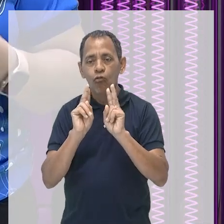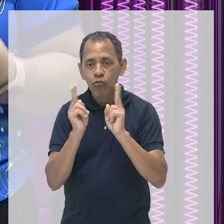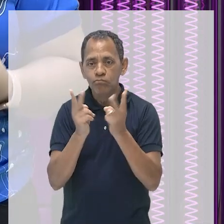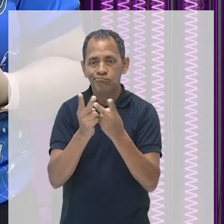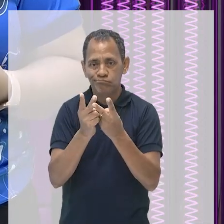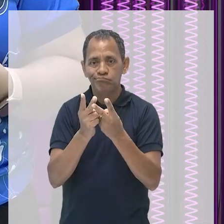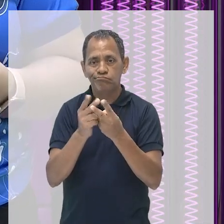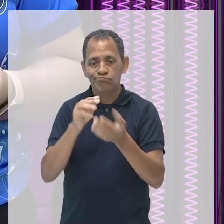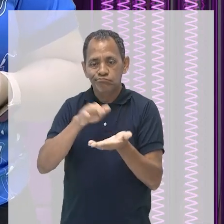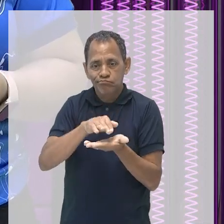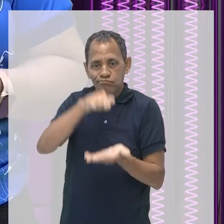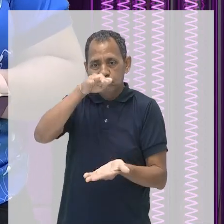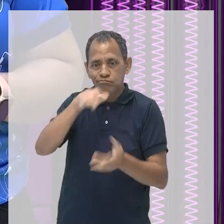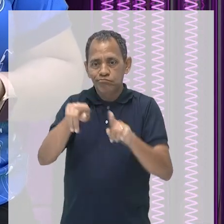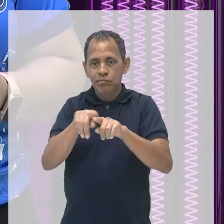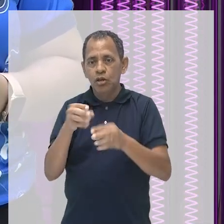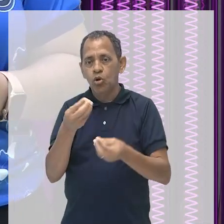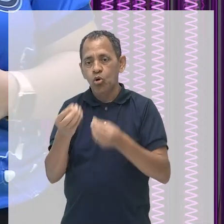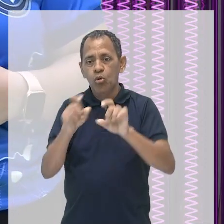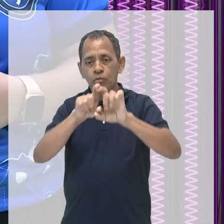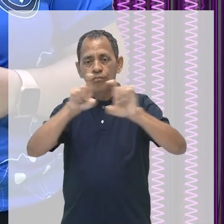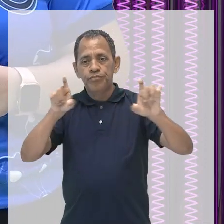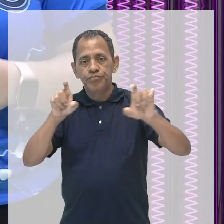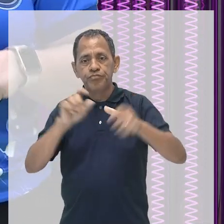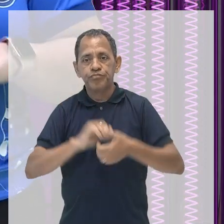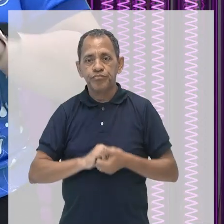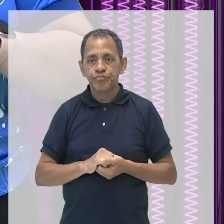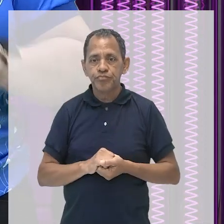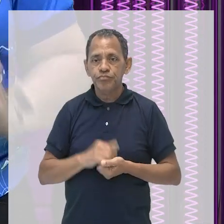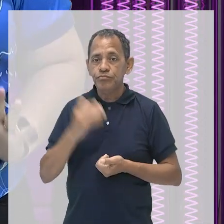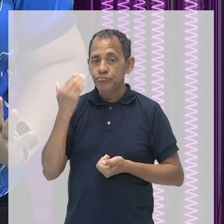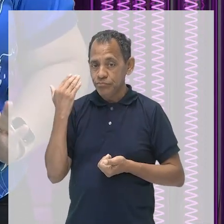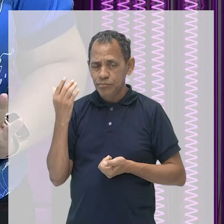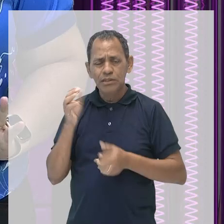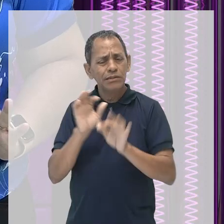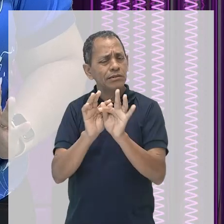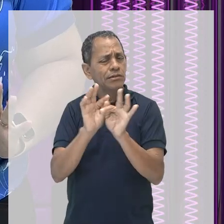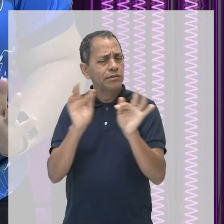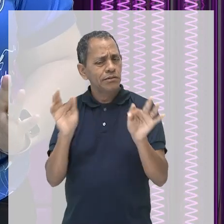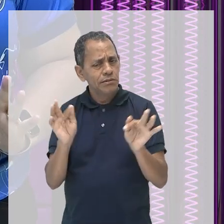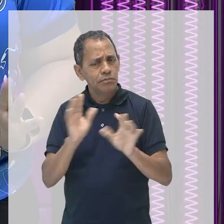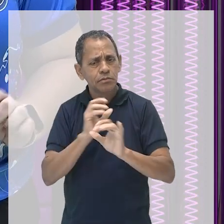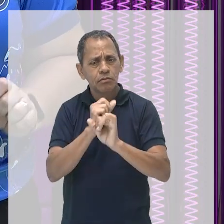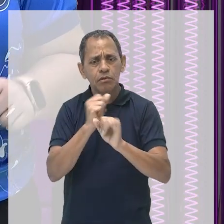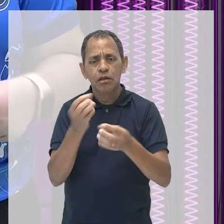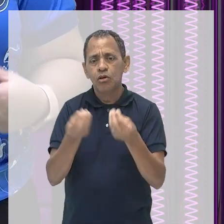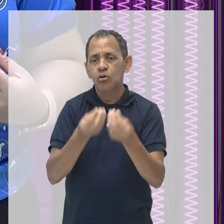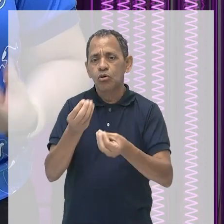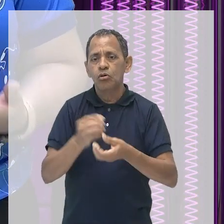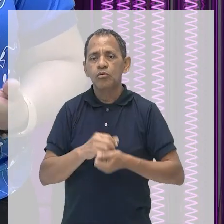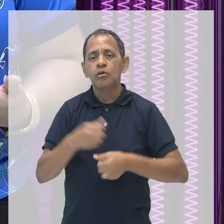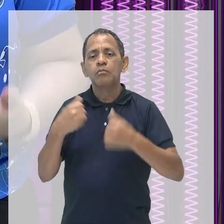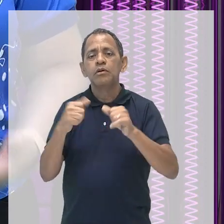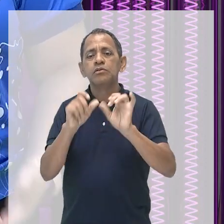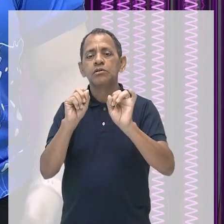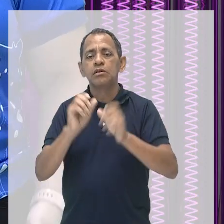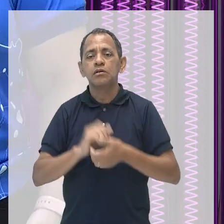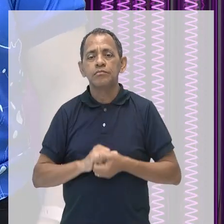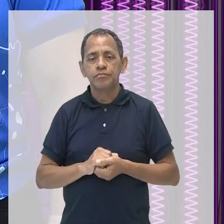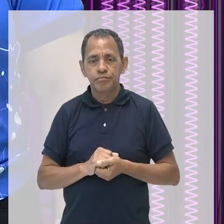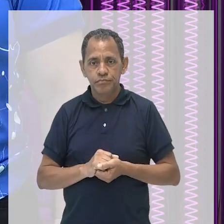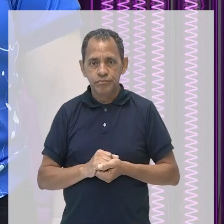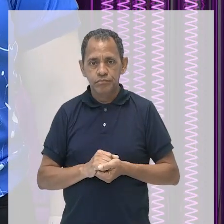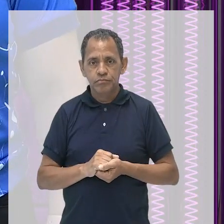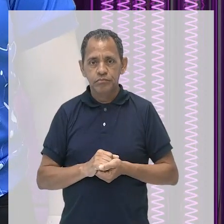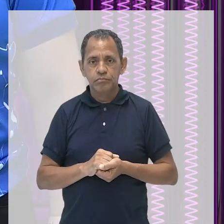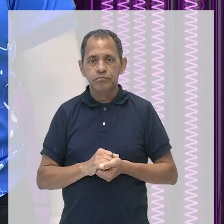qual é a fórmula que a gente vai usar para calcular o volume do prisma. Vocês vão ver que é bem simples calcular o volume do prisma. O que a gente precisa saber? Aqui a